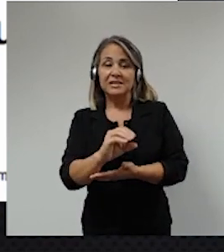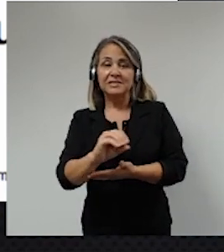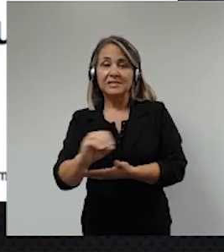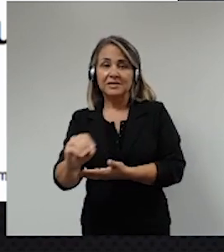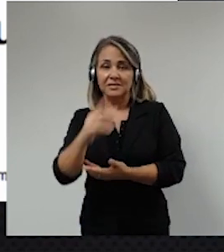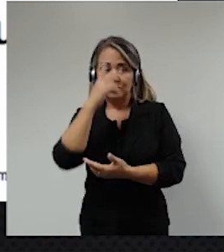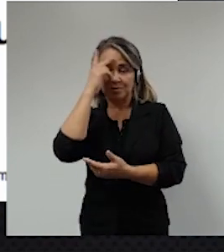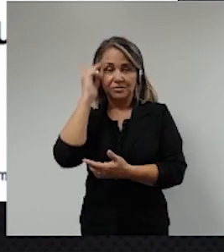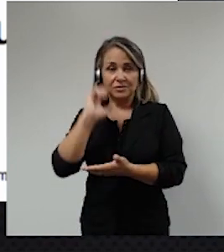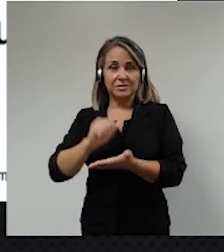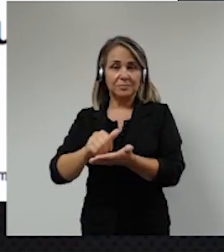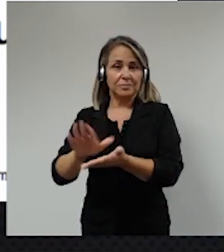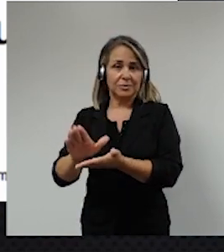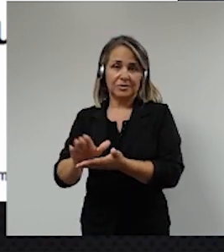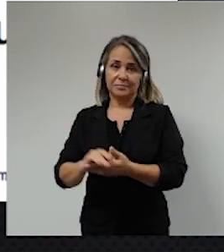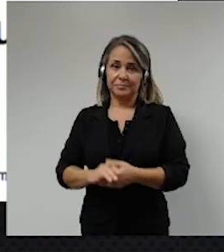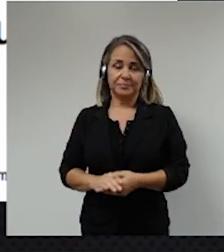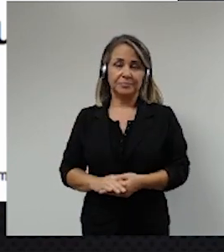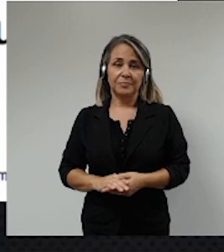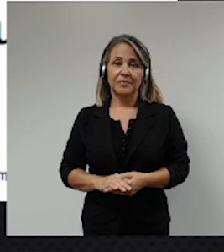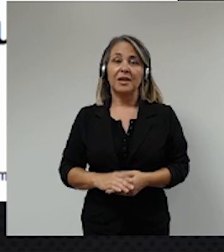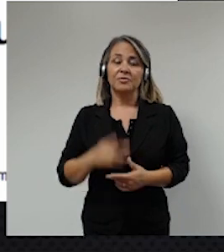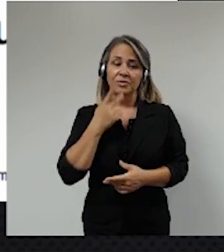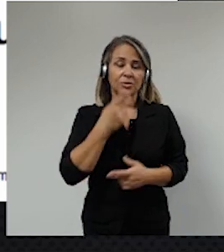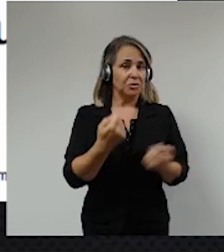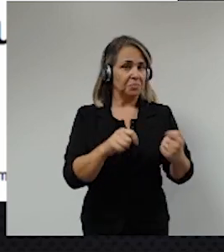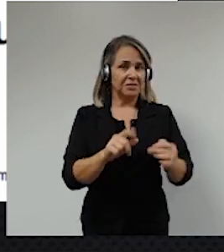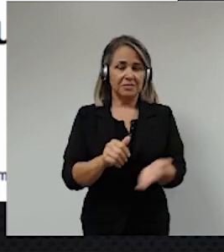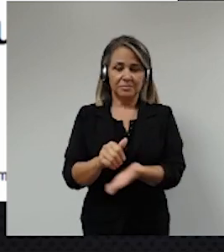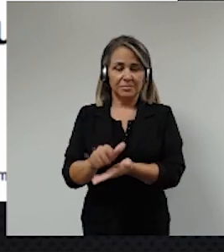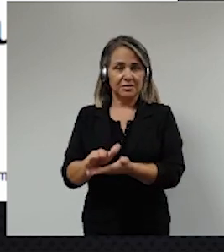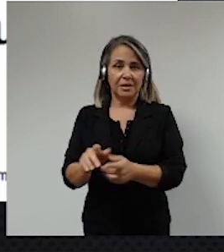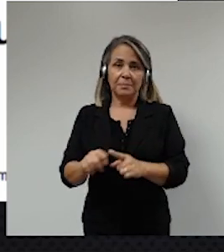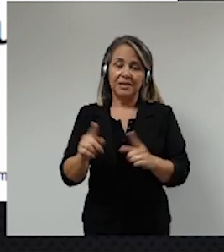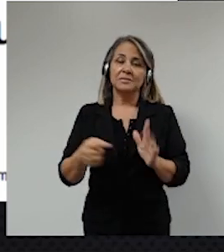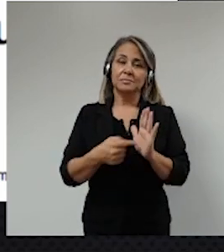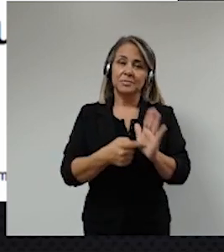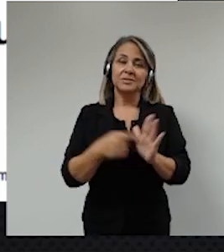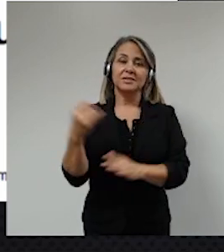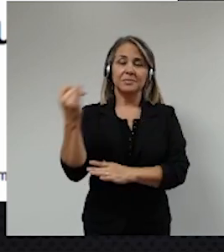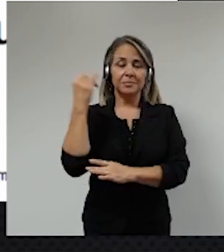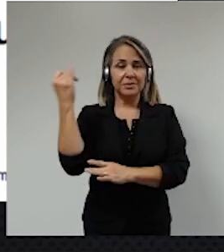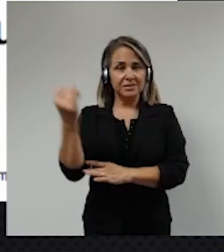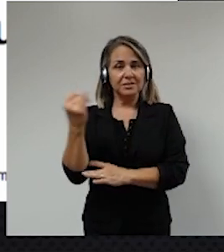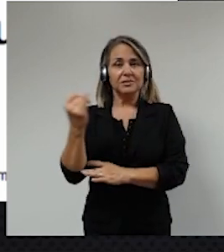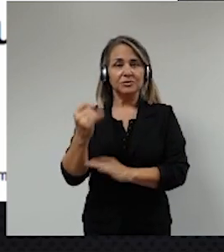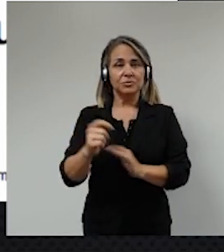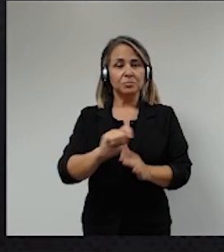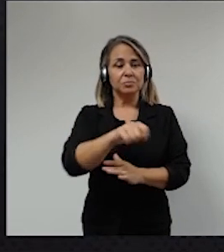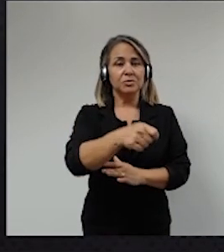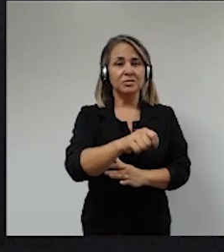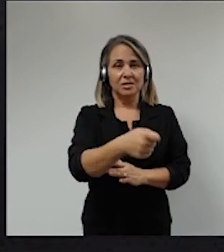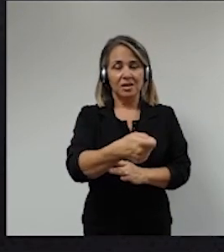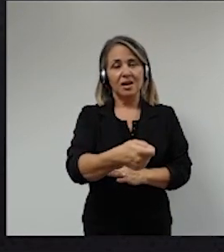que mandar. No início da pandemia, ele disse que não teria que mandar. Então, vejam como é importante essa questão da reputação da marca.